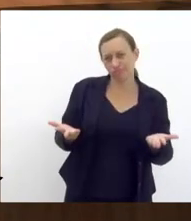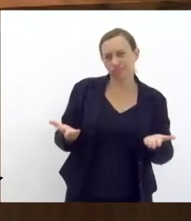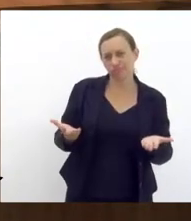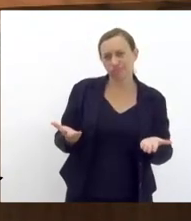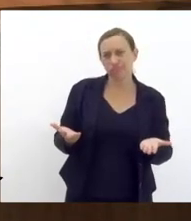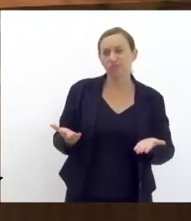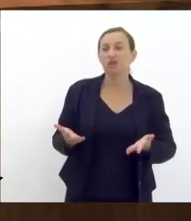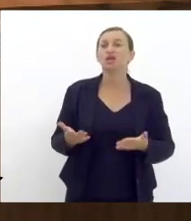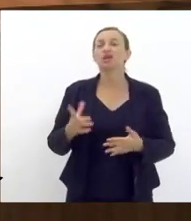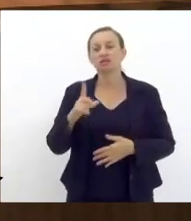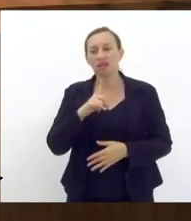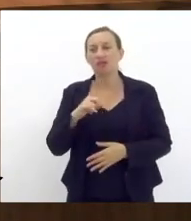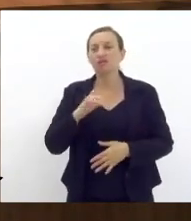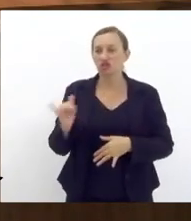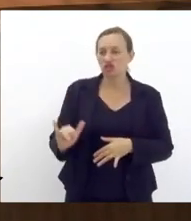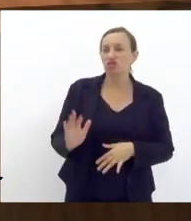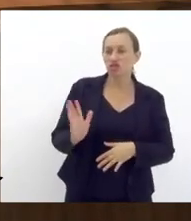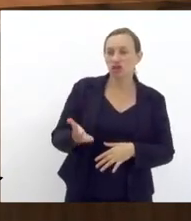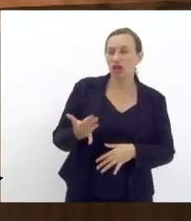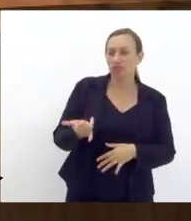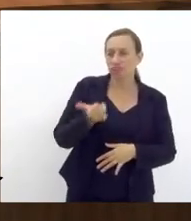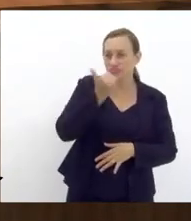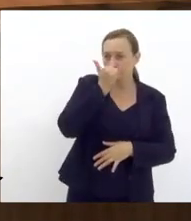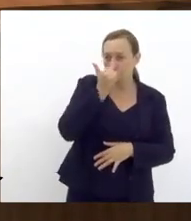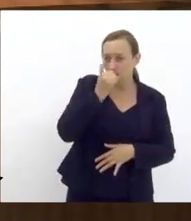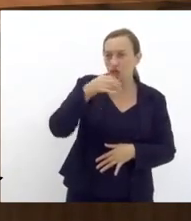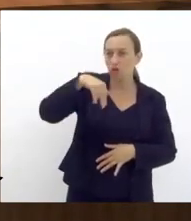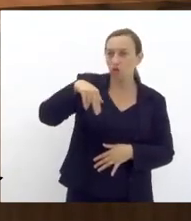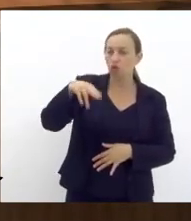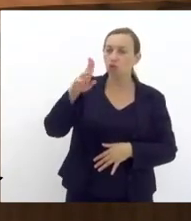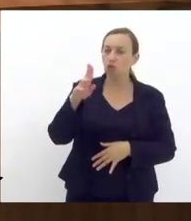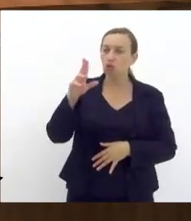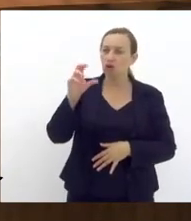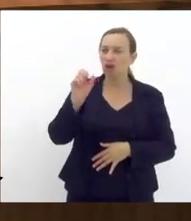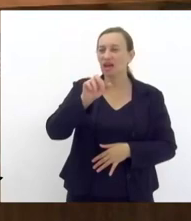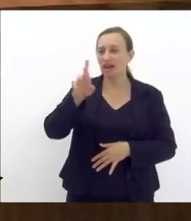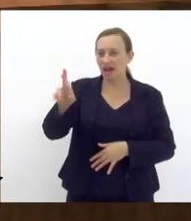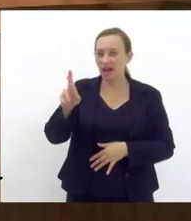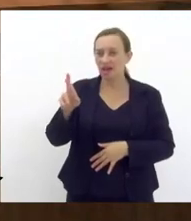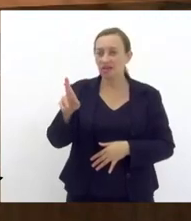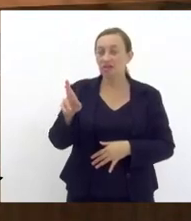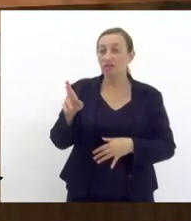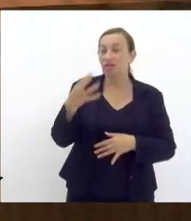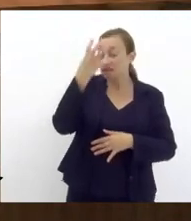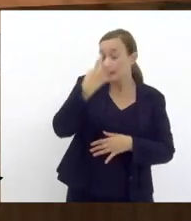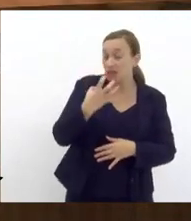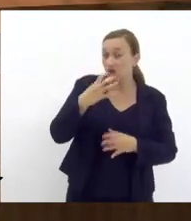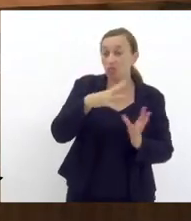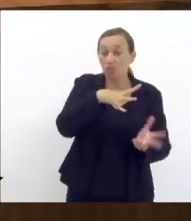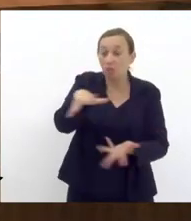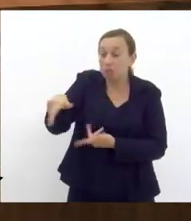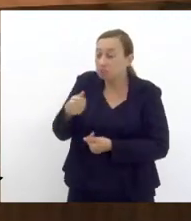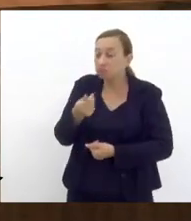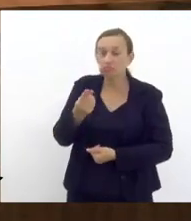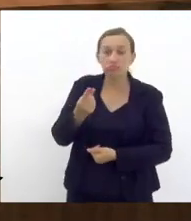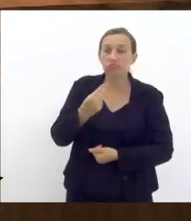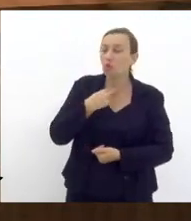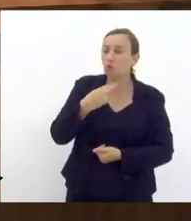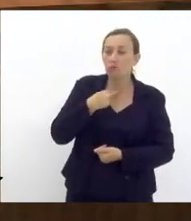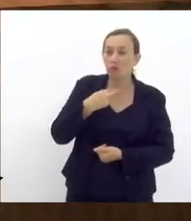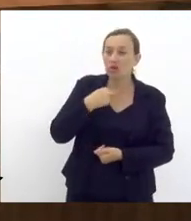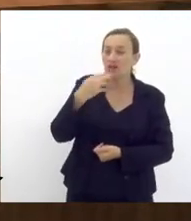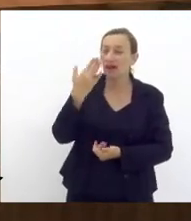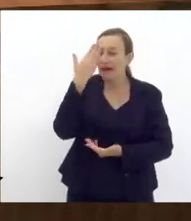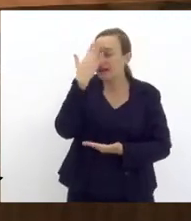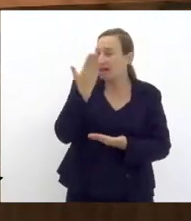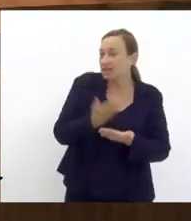a gente já teve acidentes nucleares gravíssimos pelo mundo né E a gente não pode confiar num técnico lá que vai